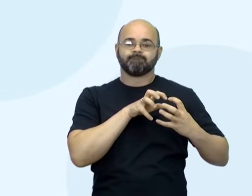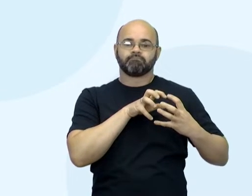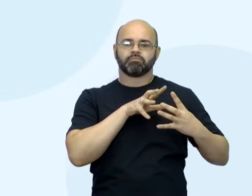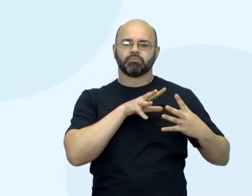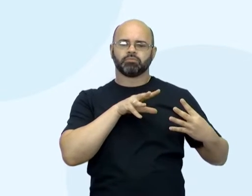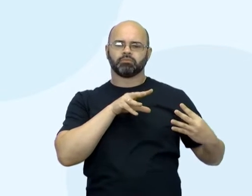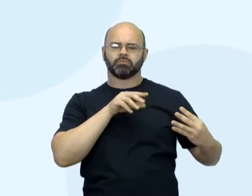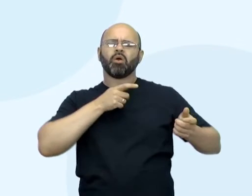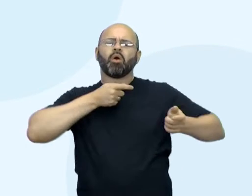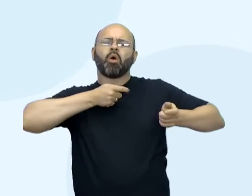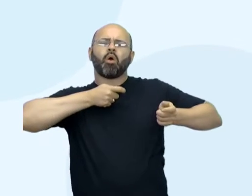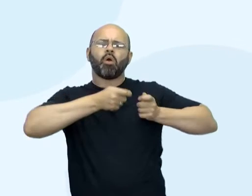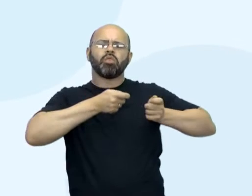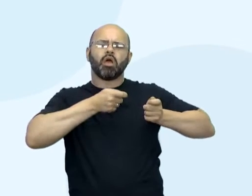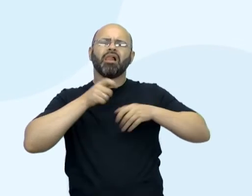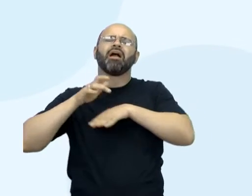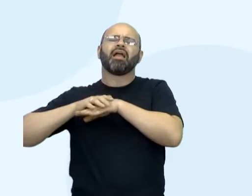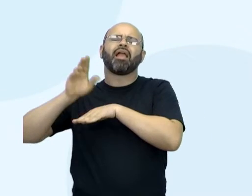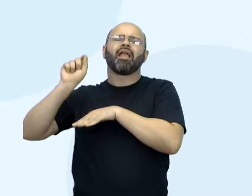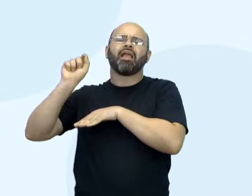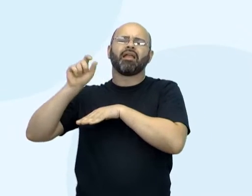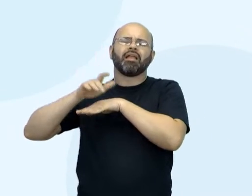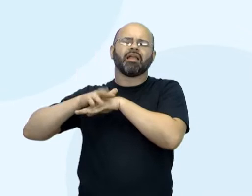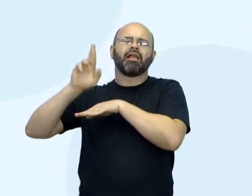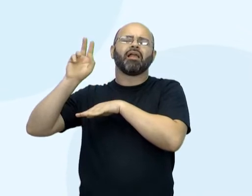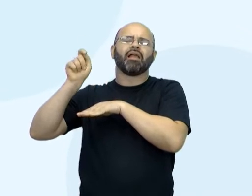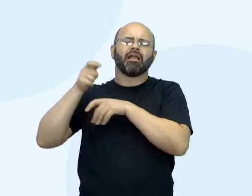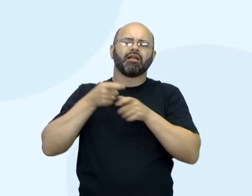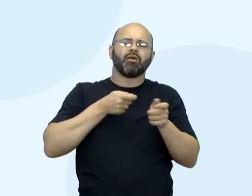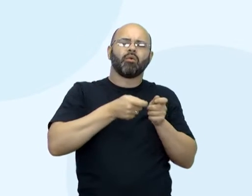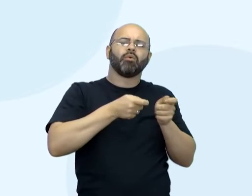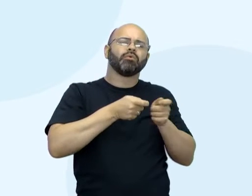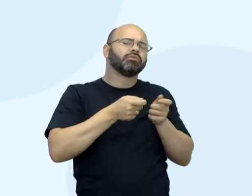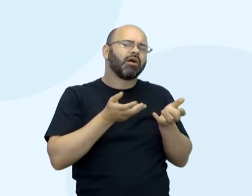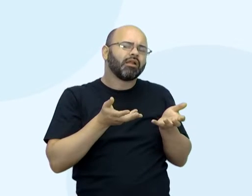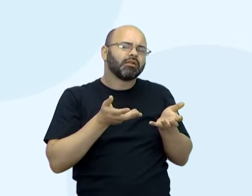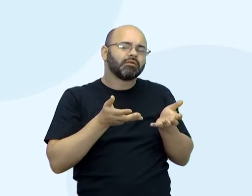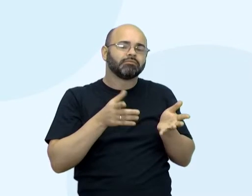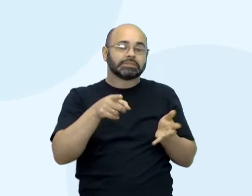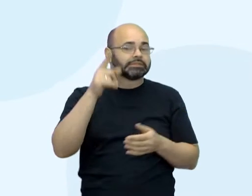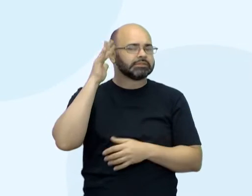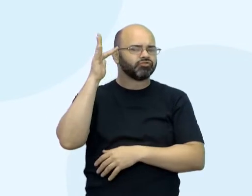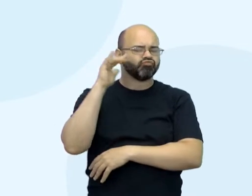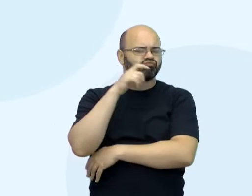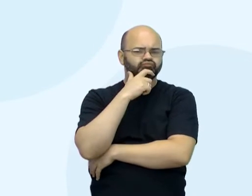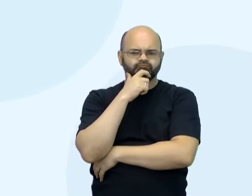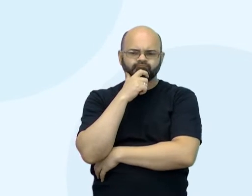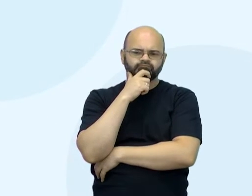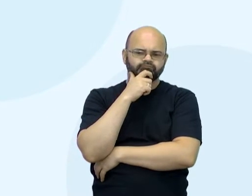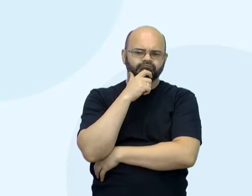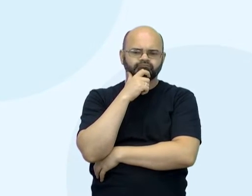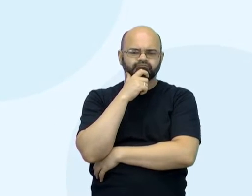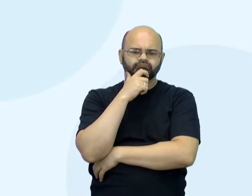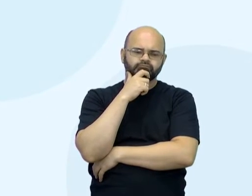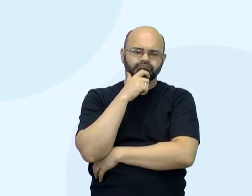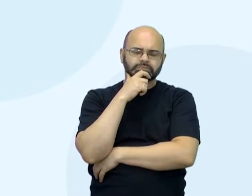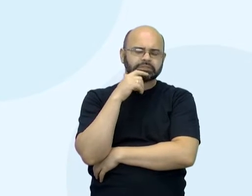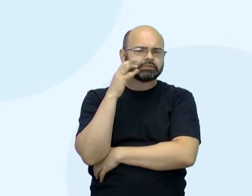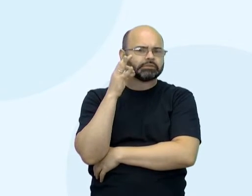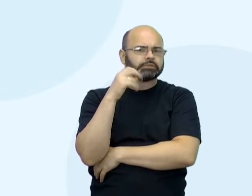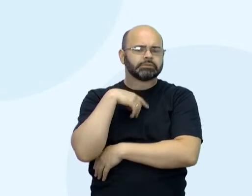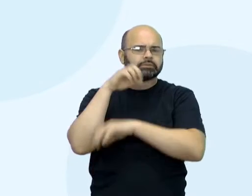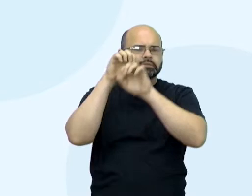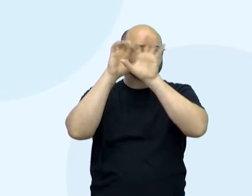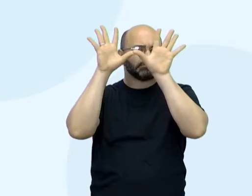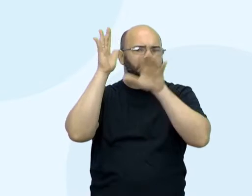Professor, preciso saber mais coisas. Não tem problema, vamos trazer tudo para você hoje aqui então. Esse músculo, então,